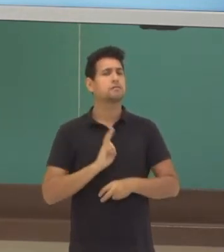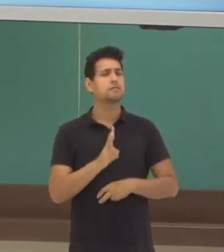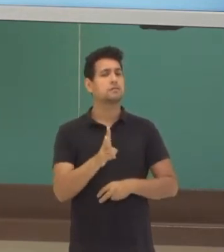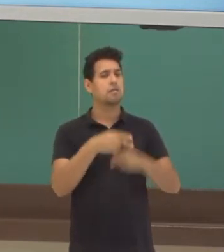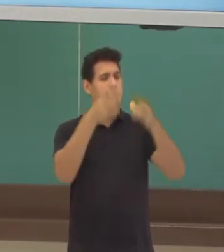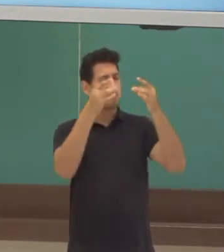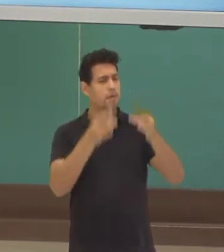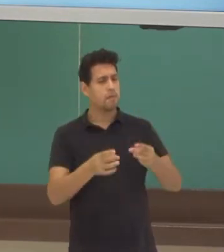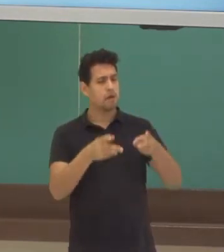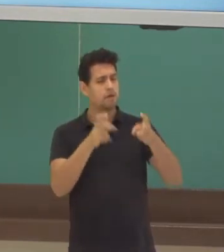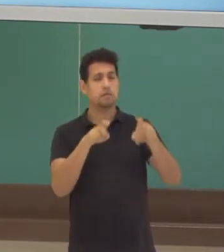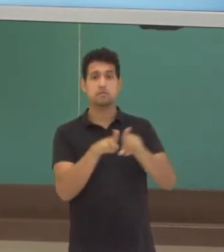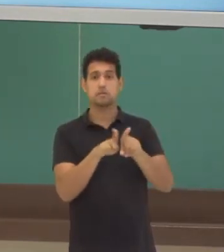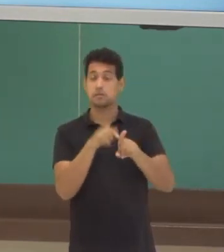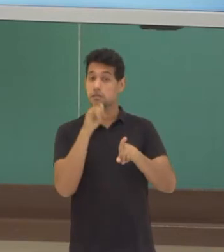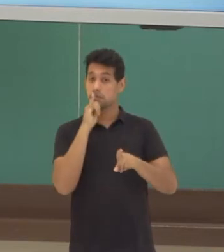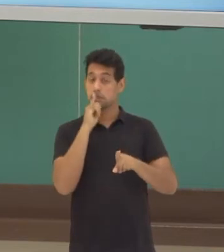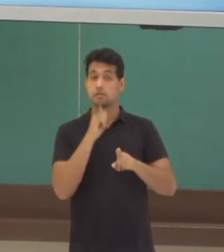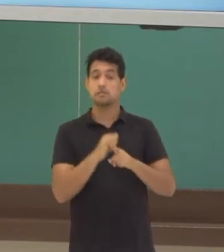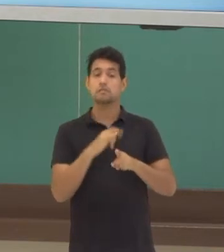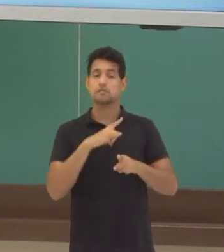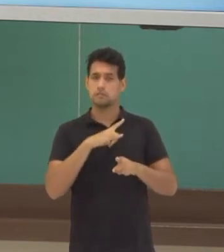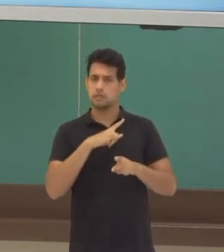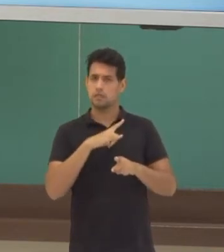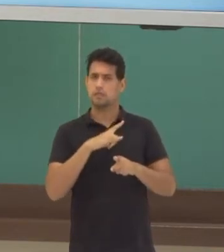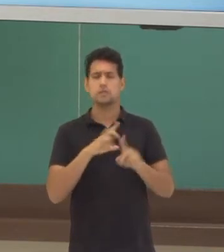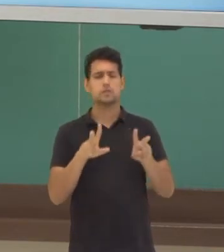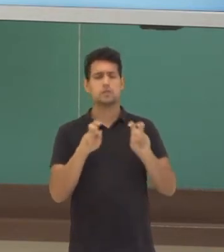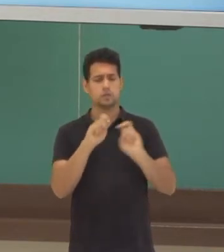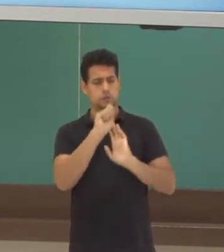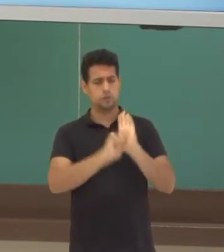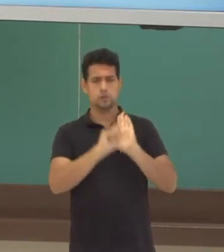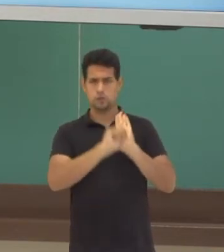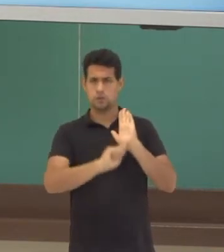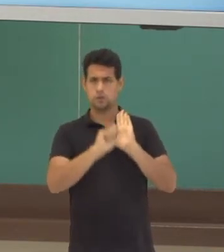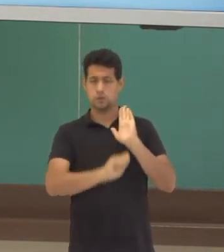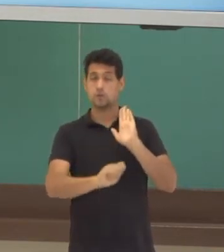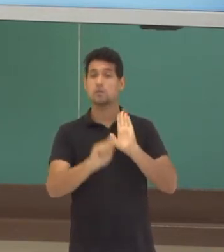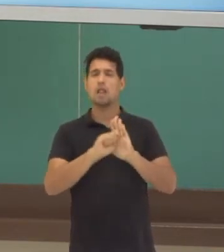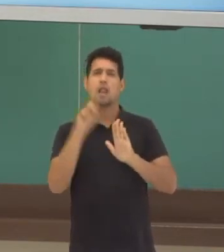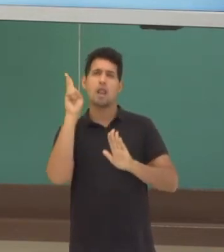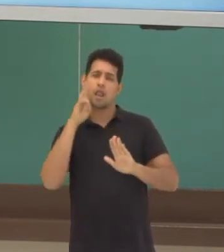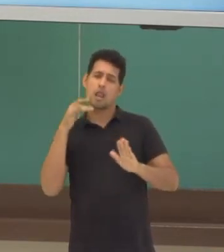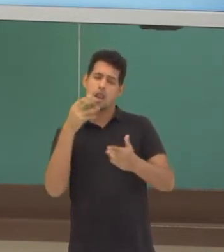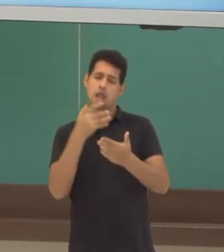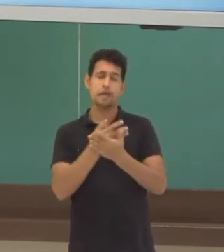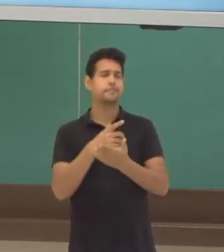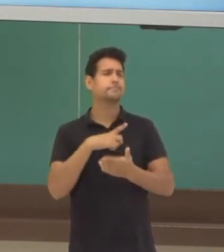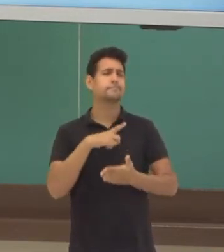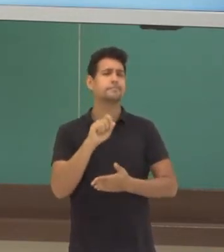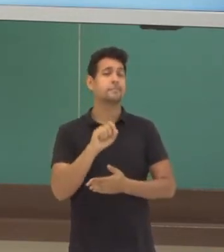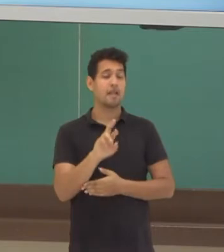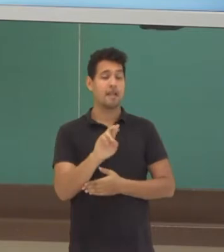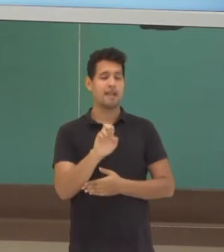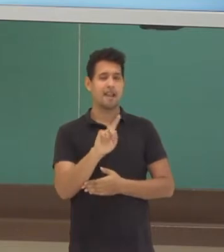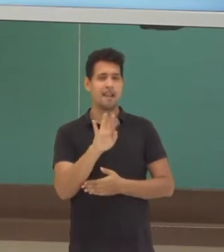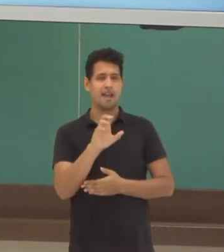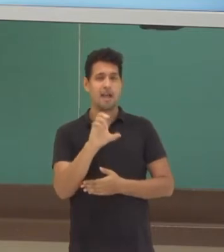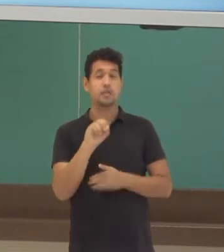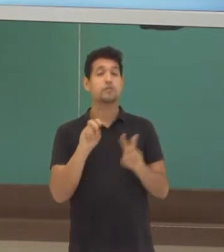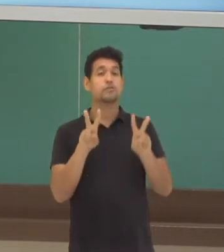me ajudavam a subir também. Passávamos horas ali, brincando de navegar nos galhos da